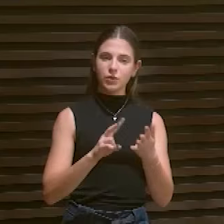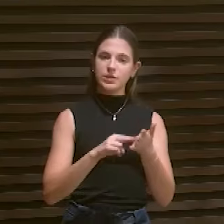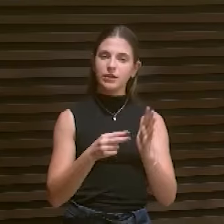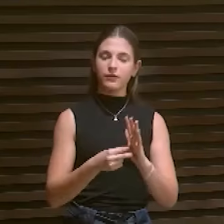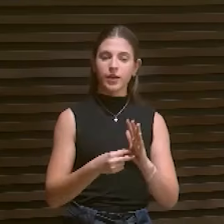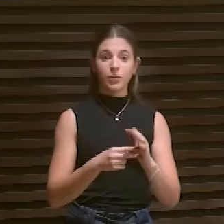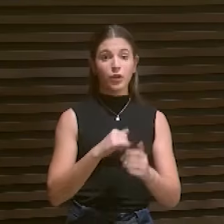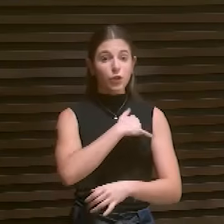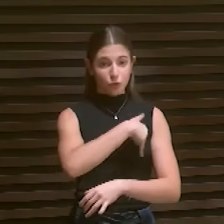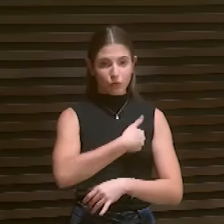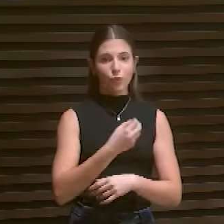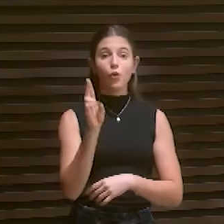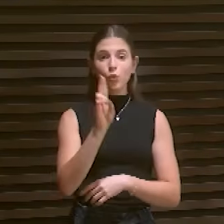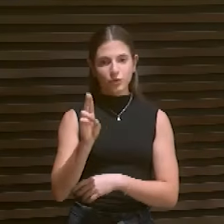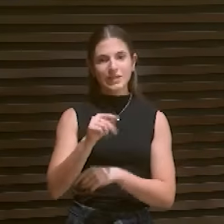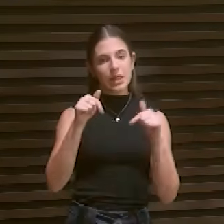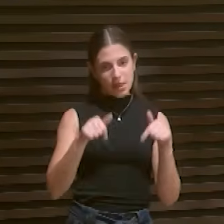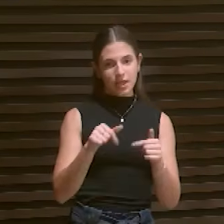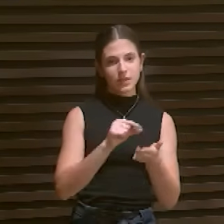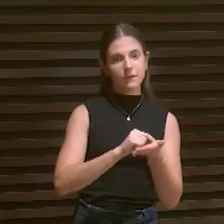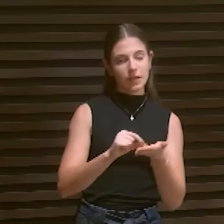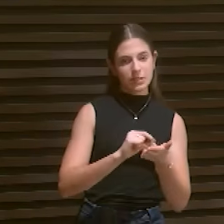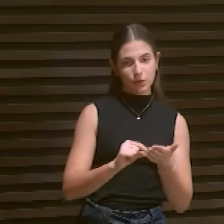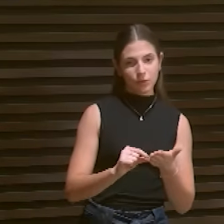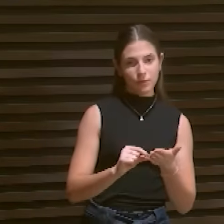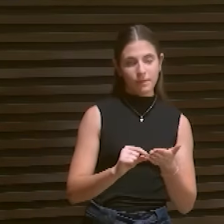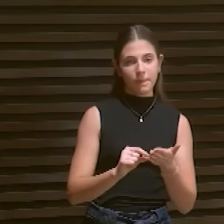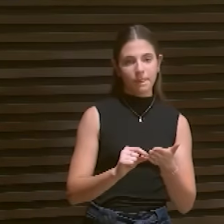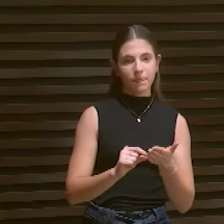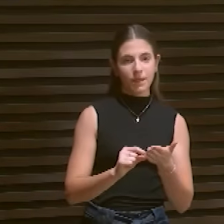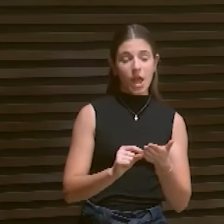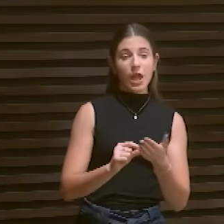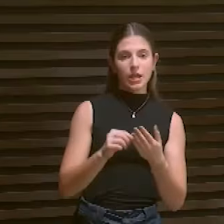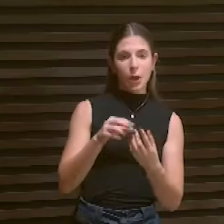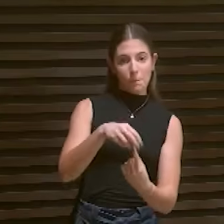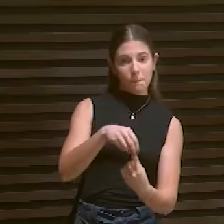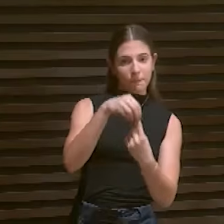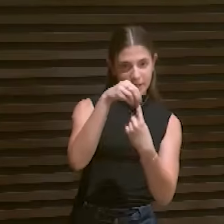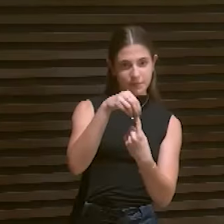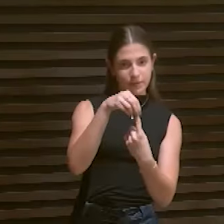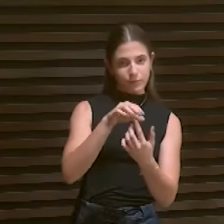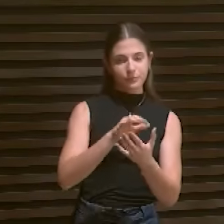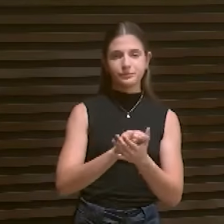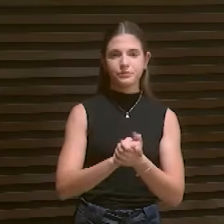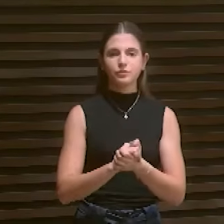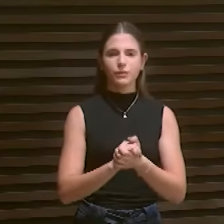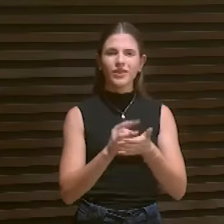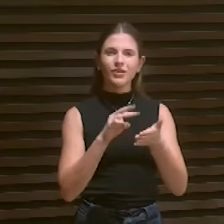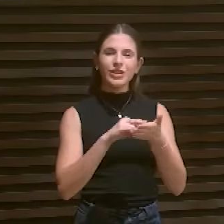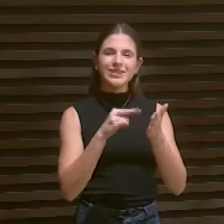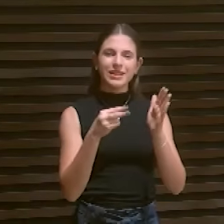que lemos inicialmente, está se referindo, que é o uso principal da palavra, que tem uma